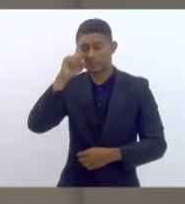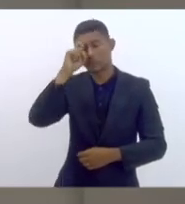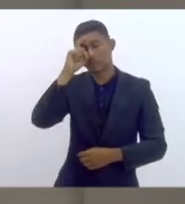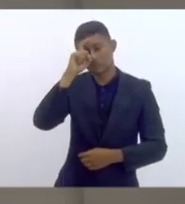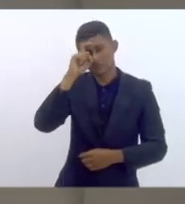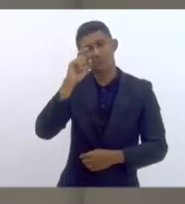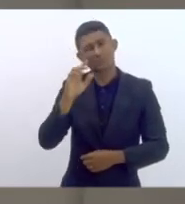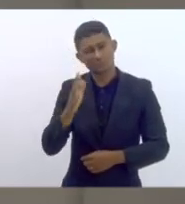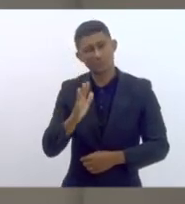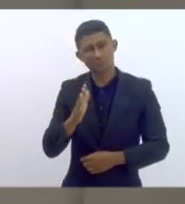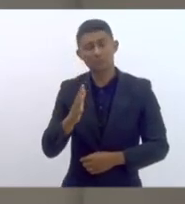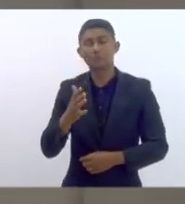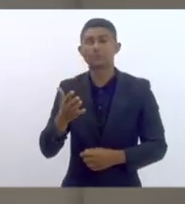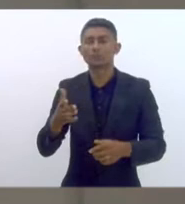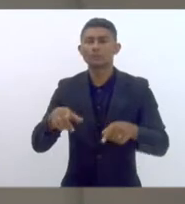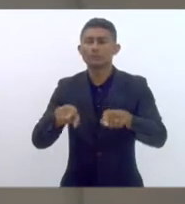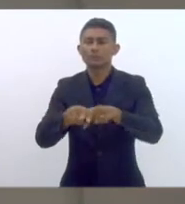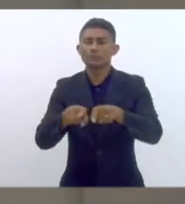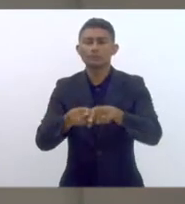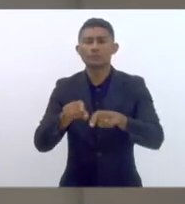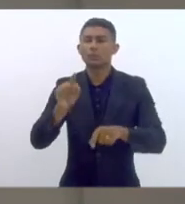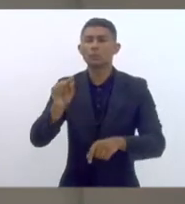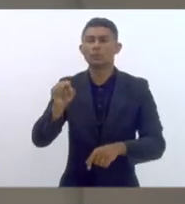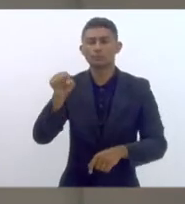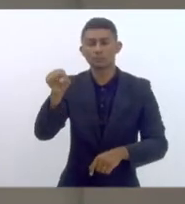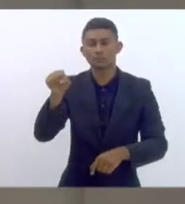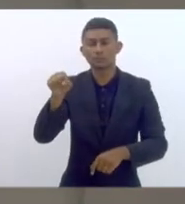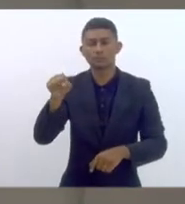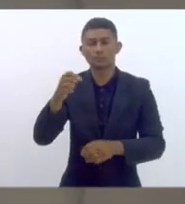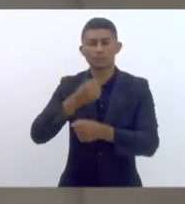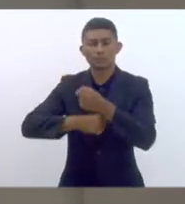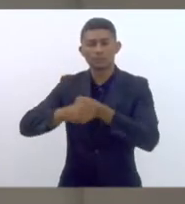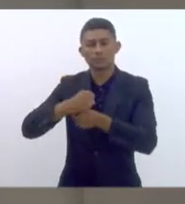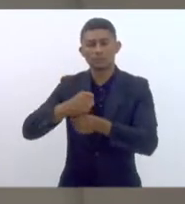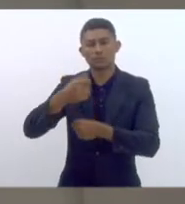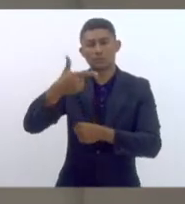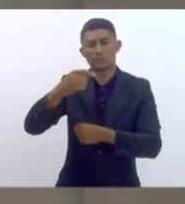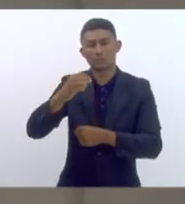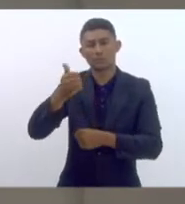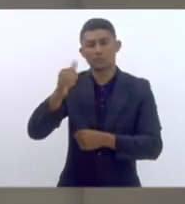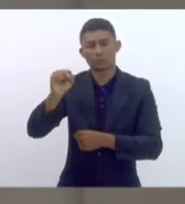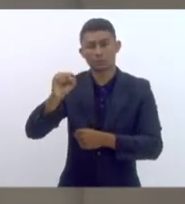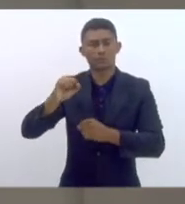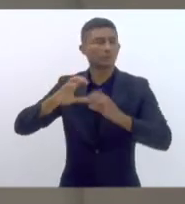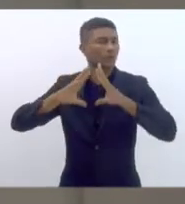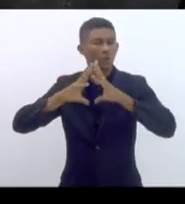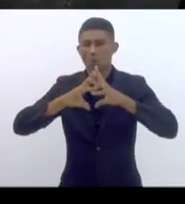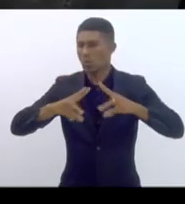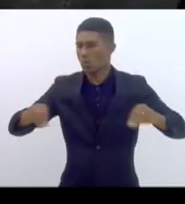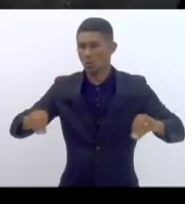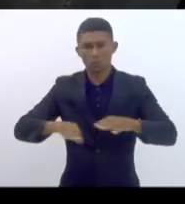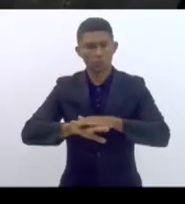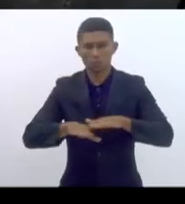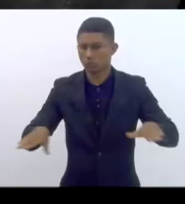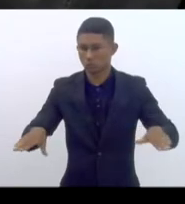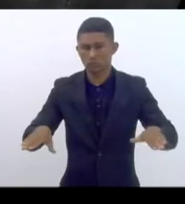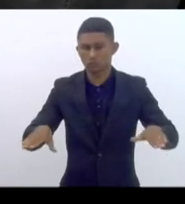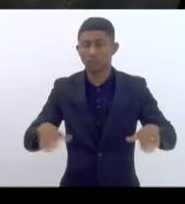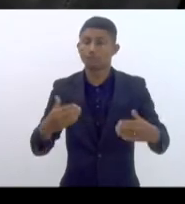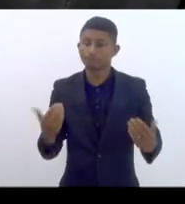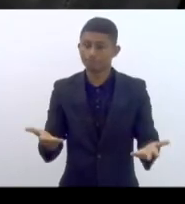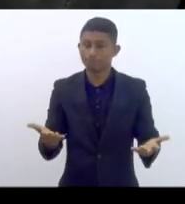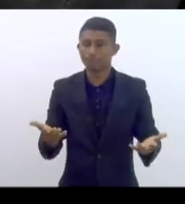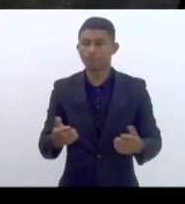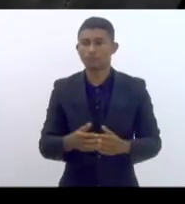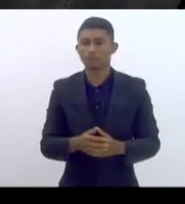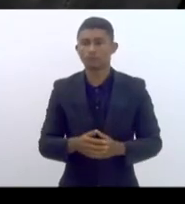mas eu tenho uma observação, que a TJLP ela foi extinta em 2018, né, pelo BNDES, e os dados que a